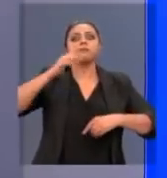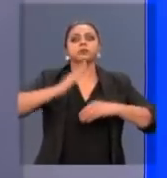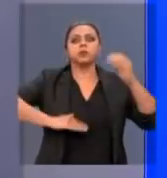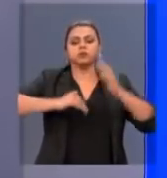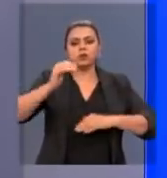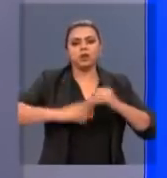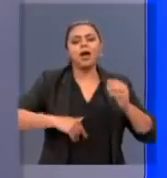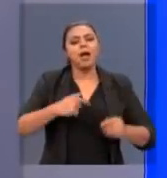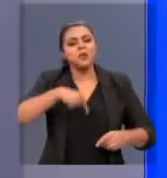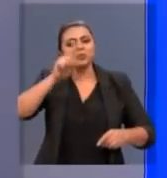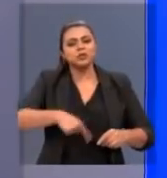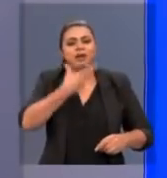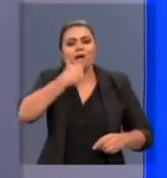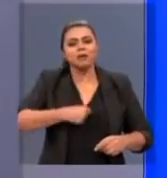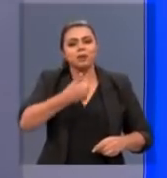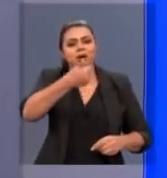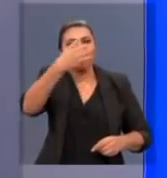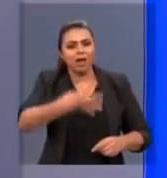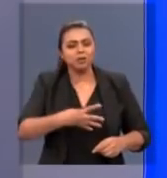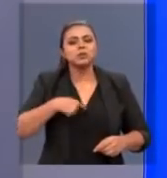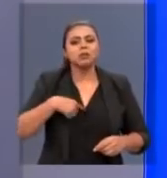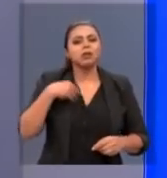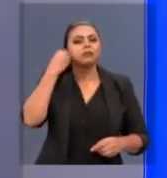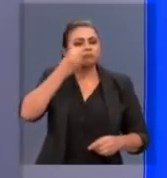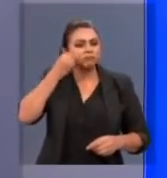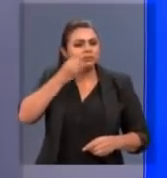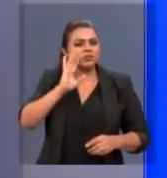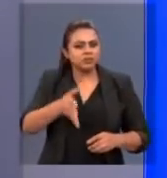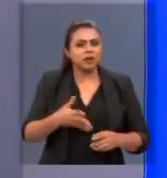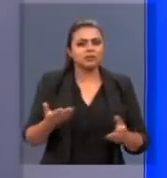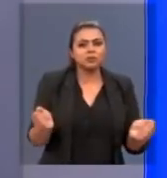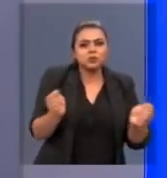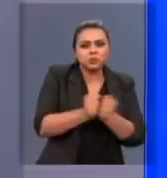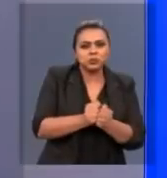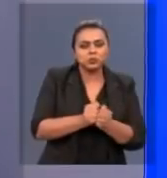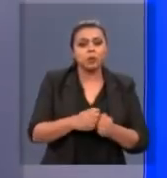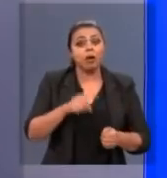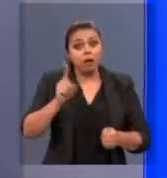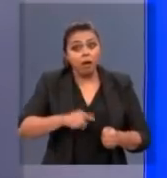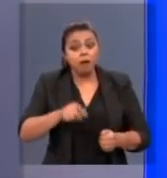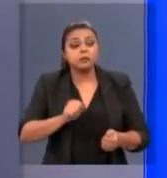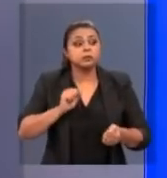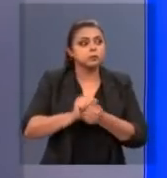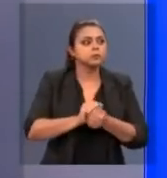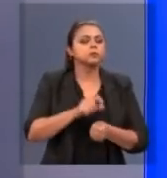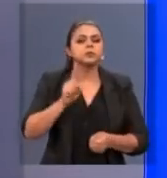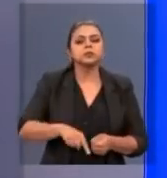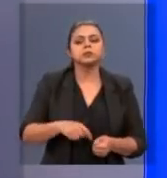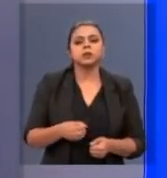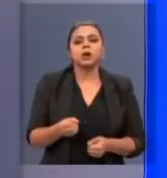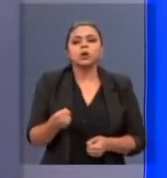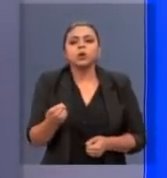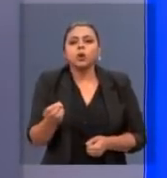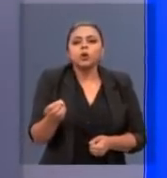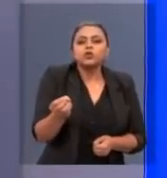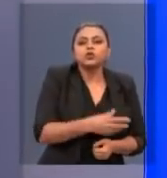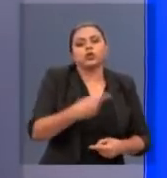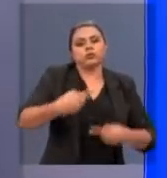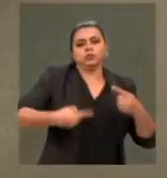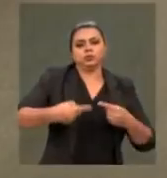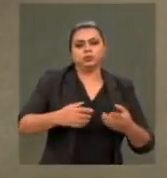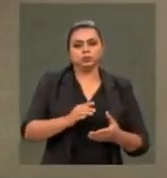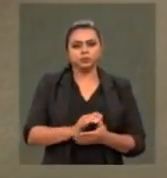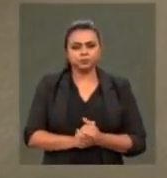14 é o mais especializado está aqui à disposição de vocês e é assim que nós vamos acordar é novo na nova política